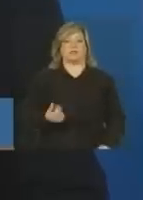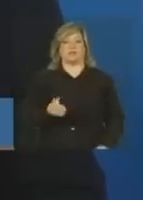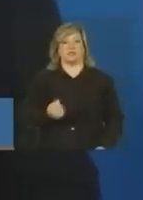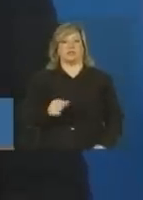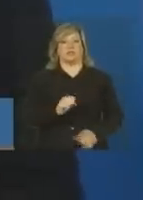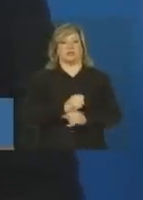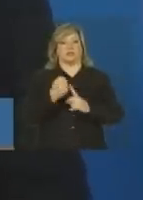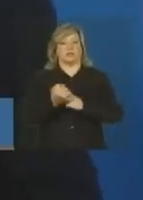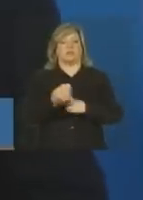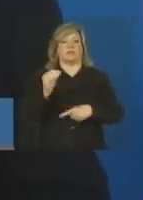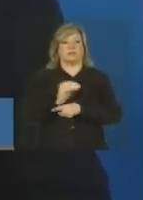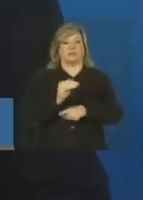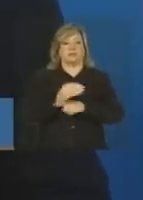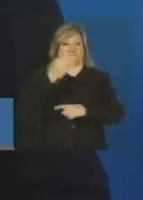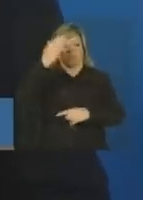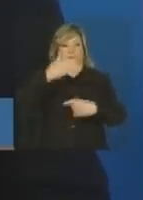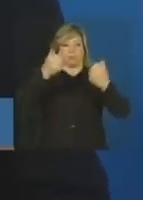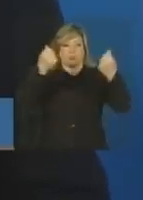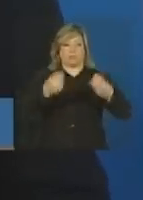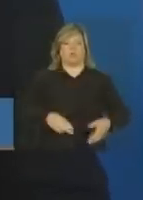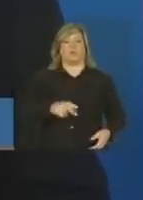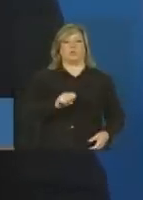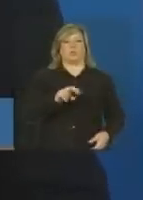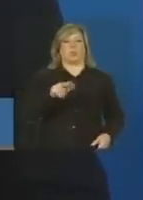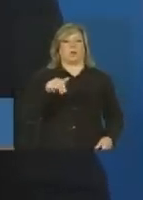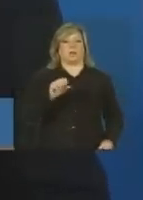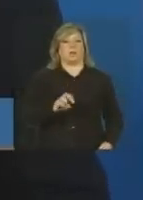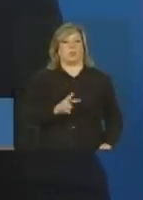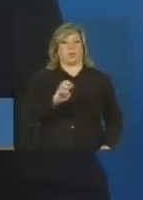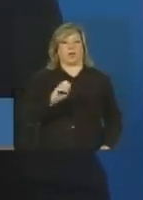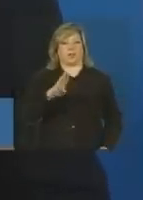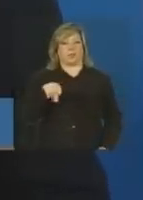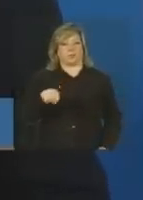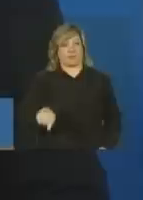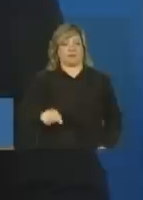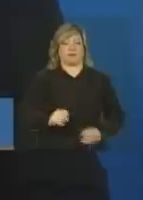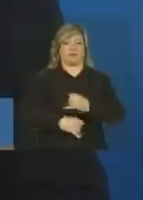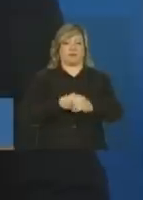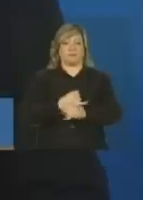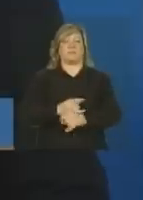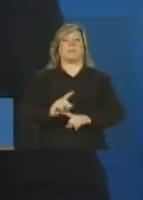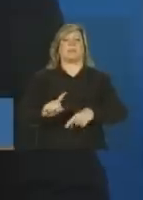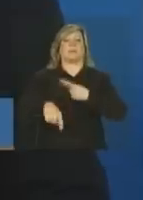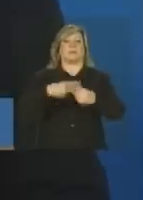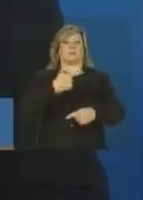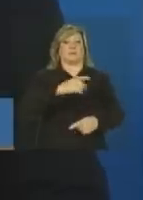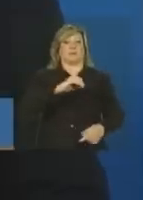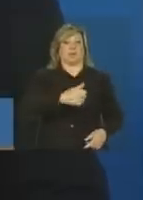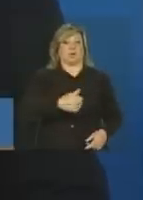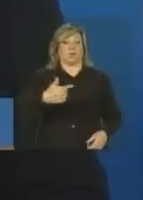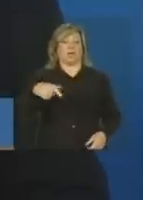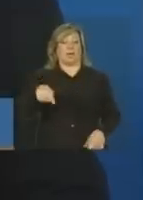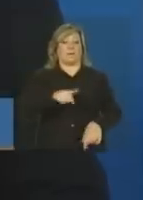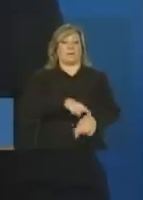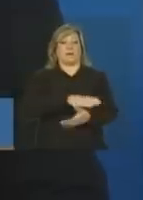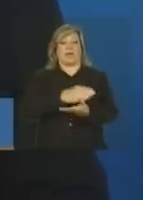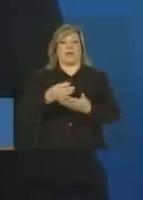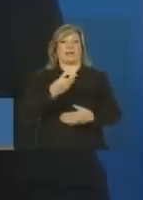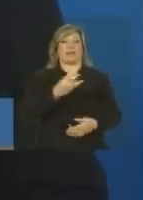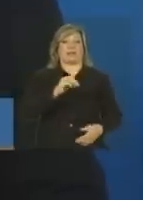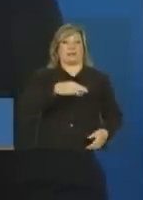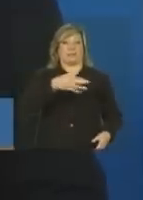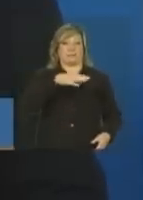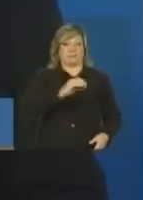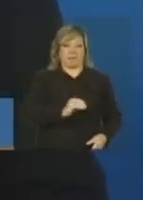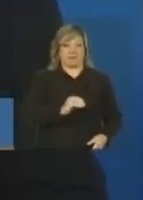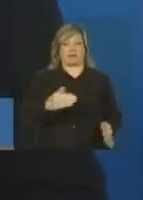socioassistenciais, né, no demonstrativo do SUAS Web. Para o ano de 2012, esses prazos vão ser 30 de março